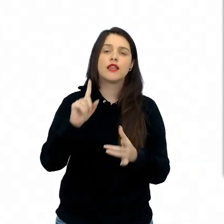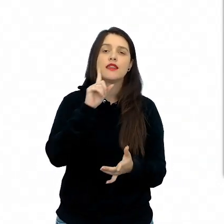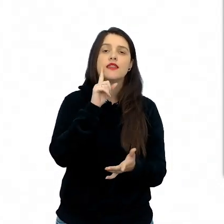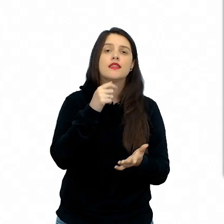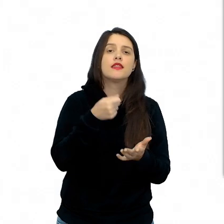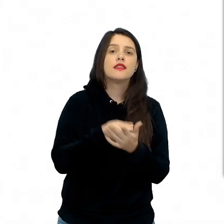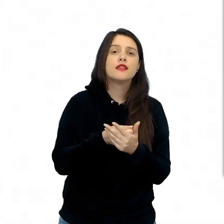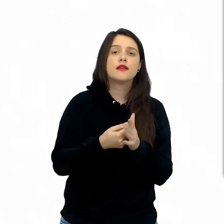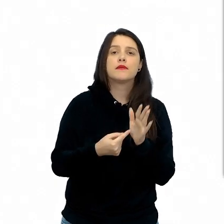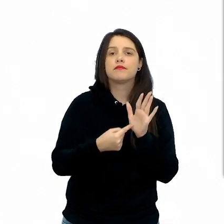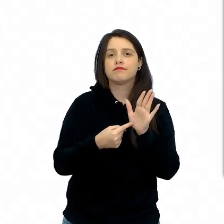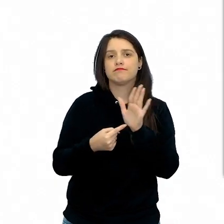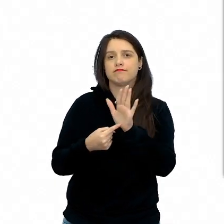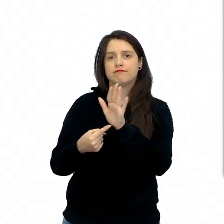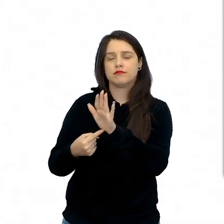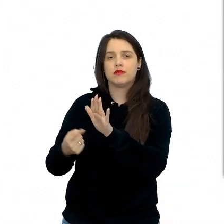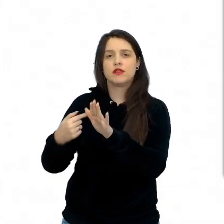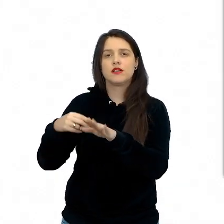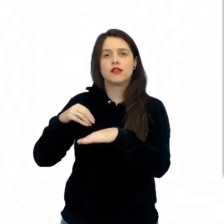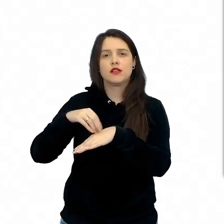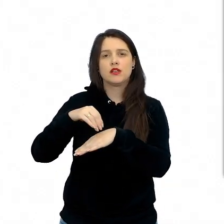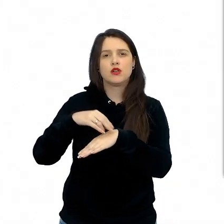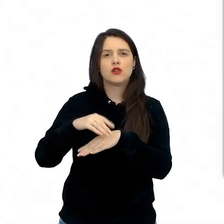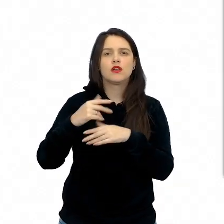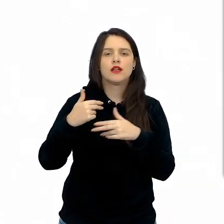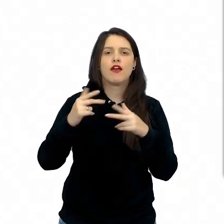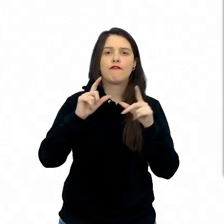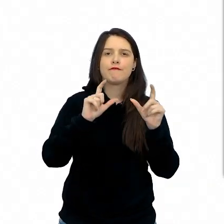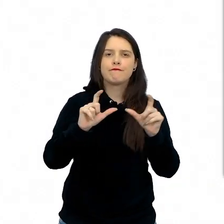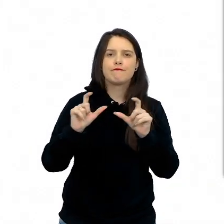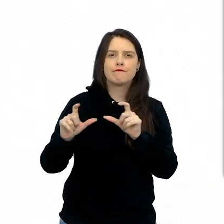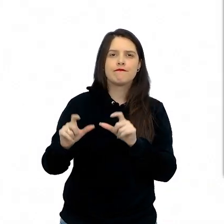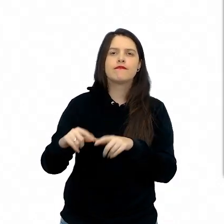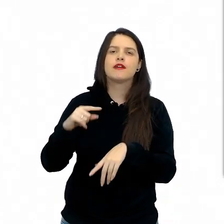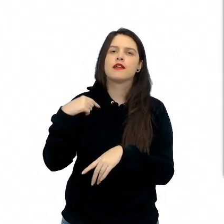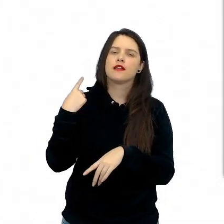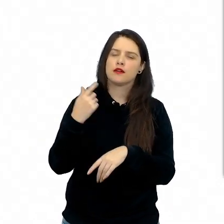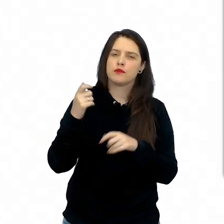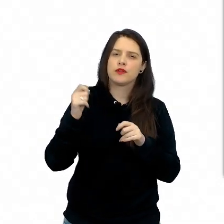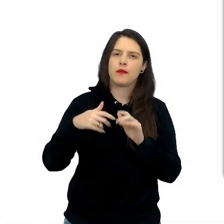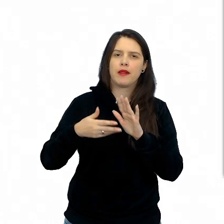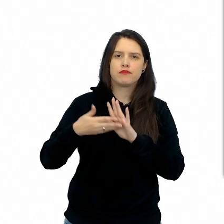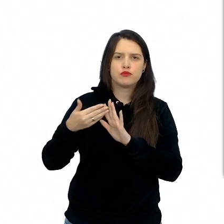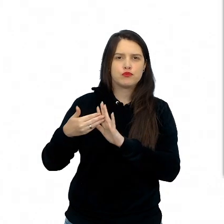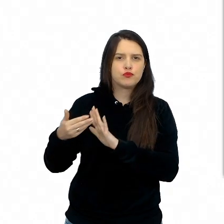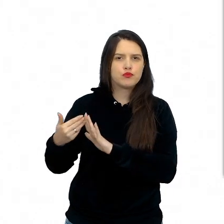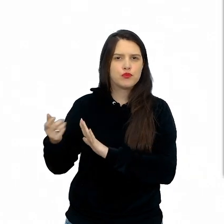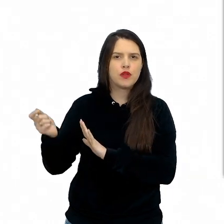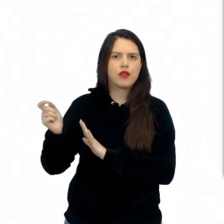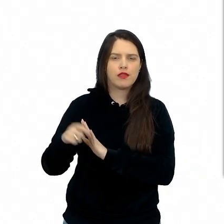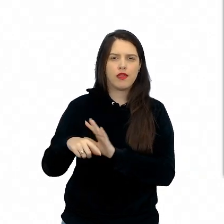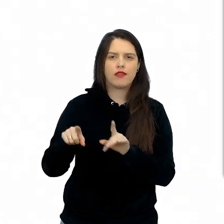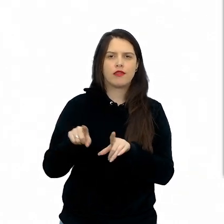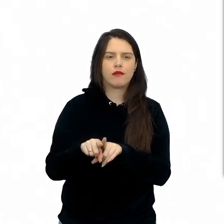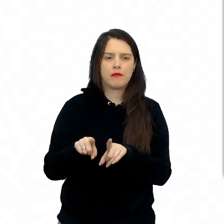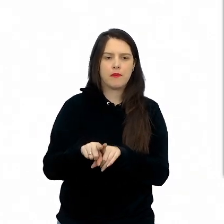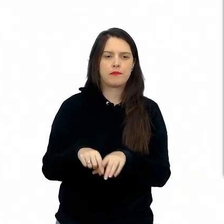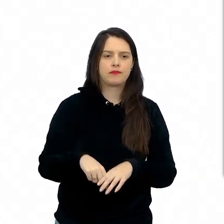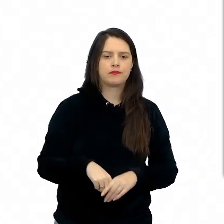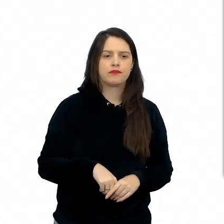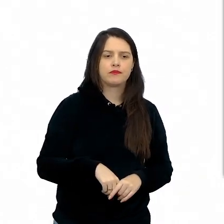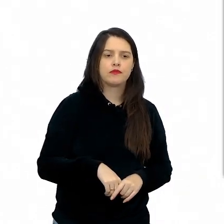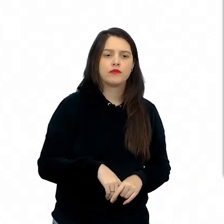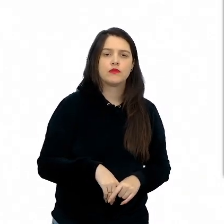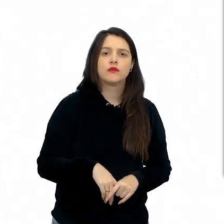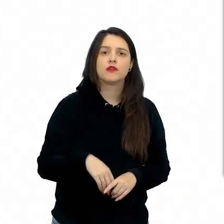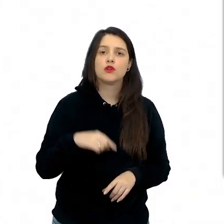esse referencial, indicando apenas a figura e a medida de cada lado. Então, as aulas, né,